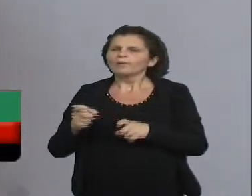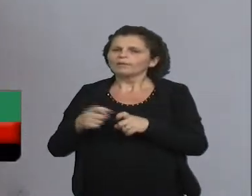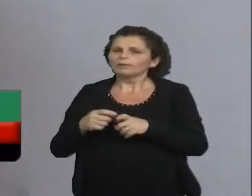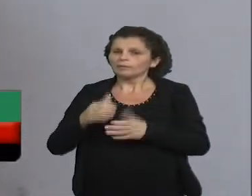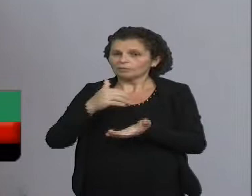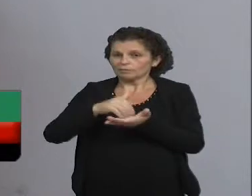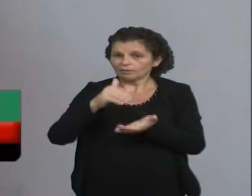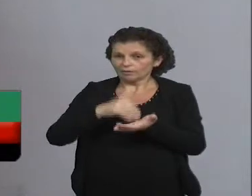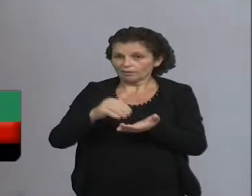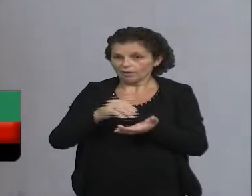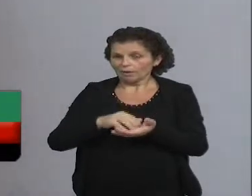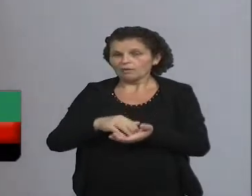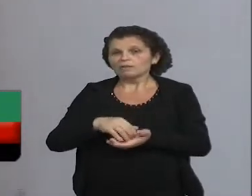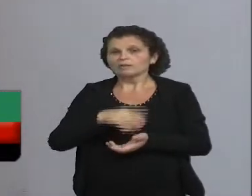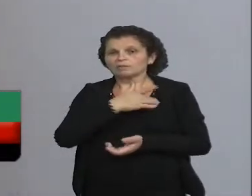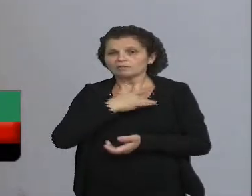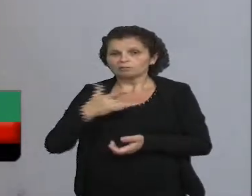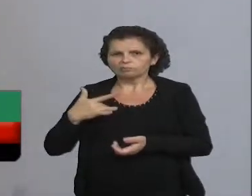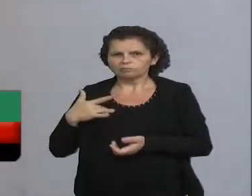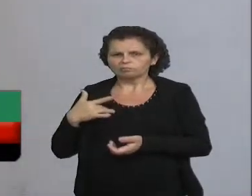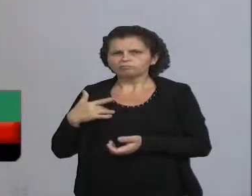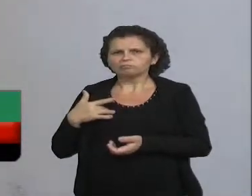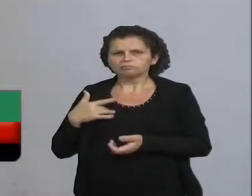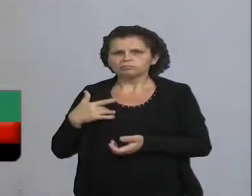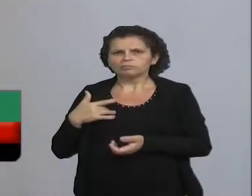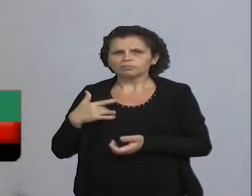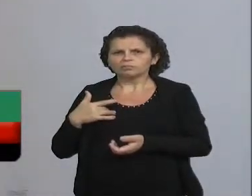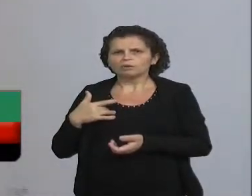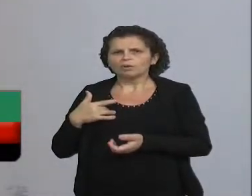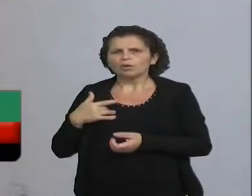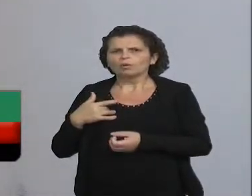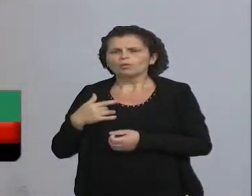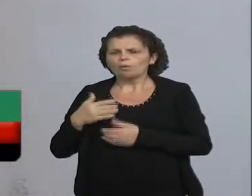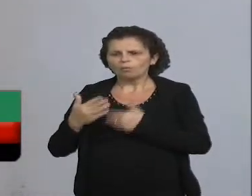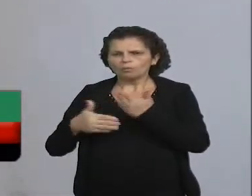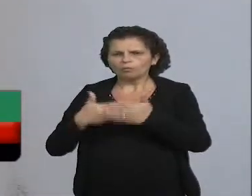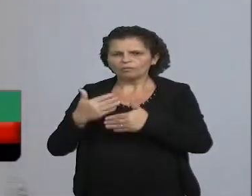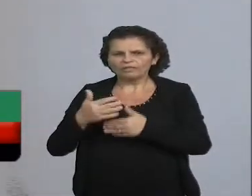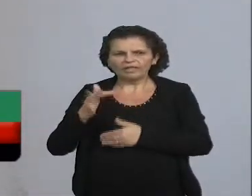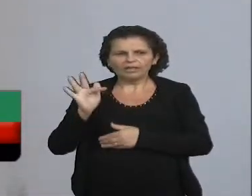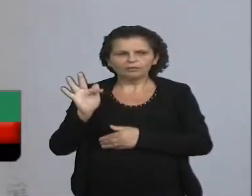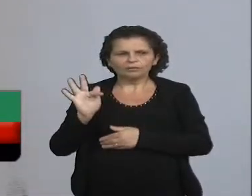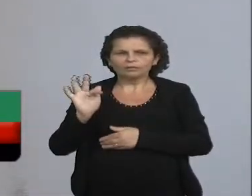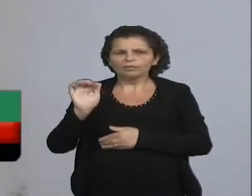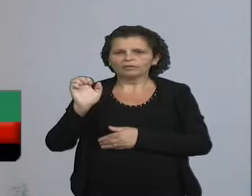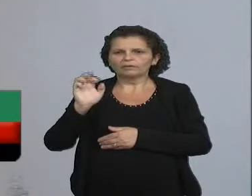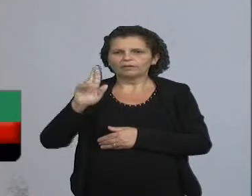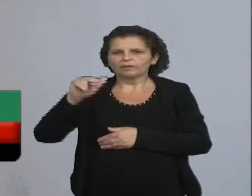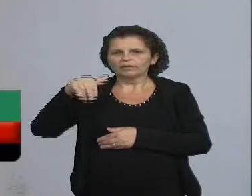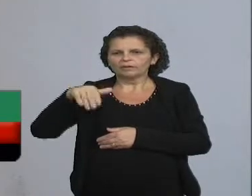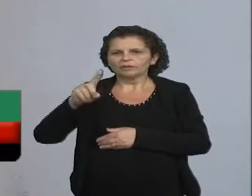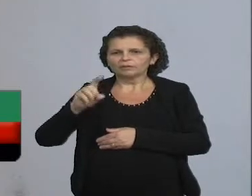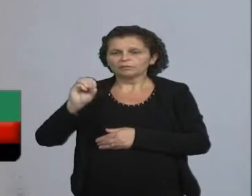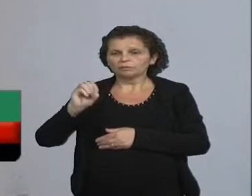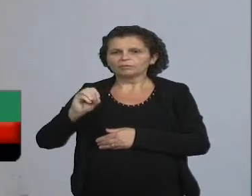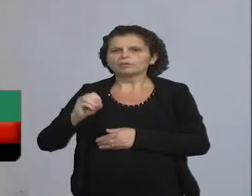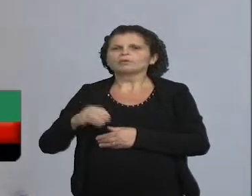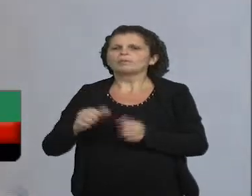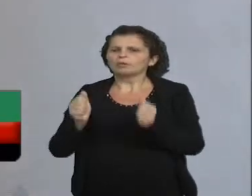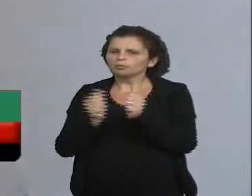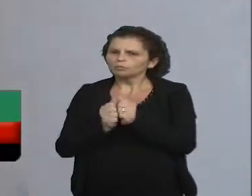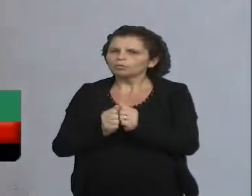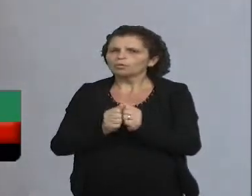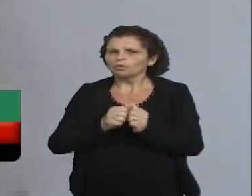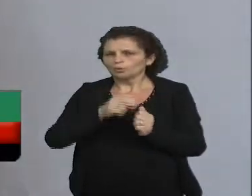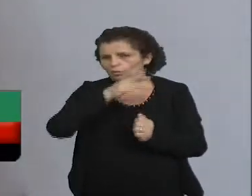secretário de Saúde, é o secretário de Saúde que, ao longo da gestão anterior do nosso prefeito Rogério Lins e